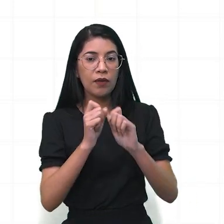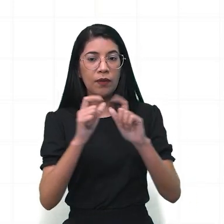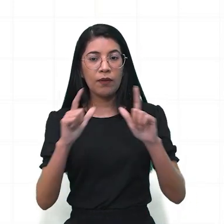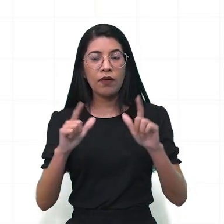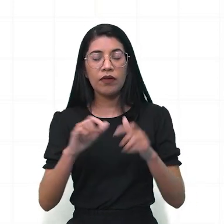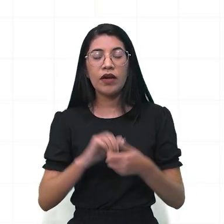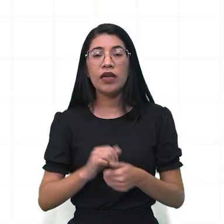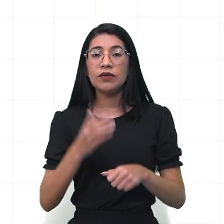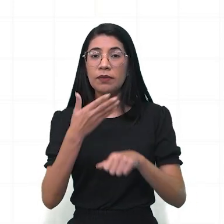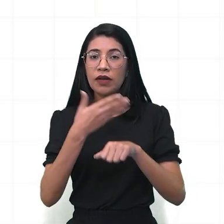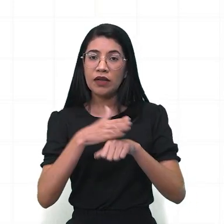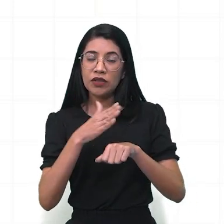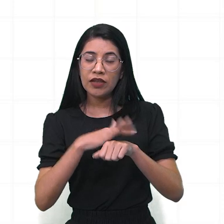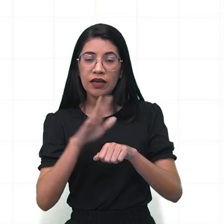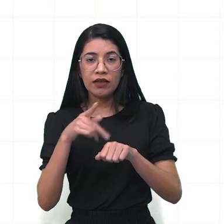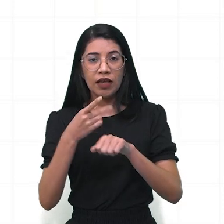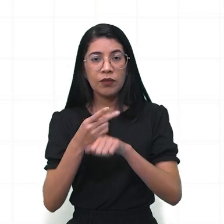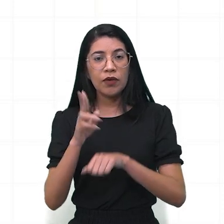alguns exercícios utilizando